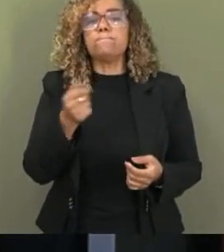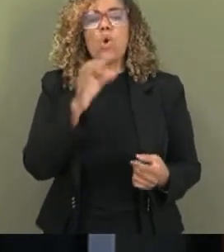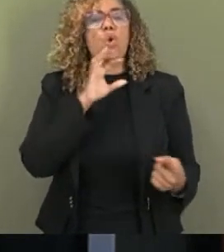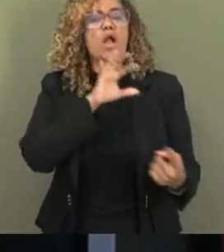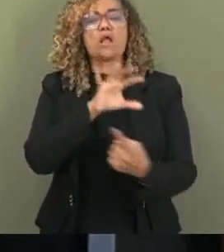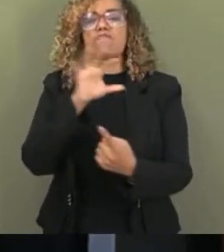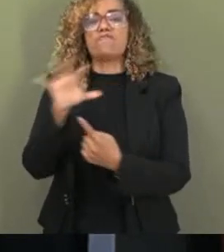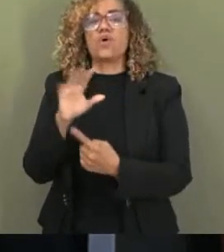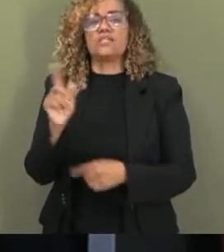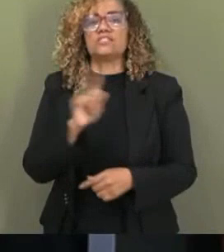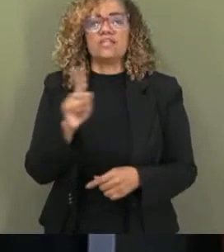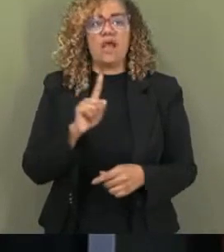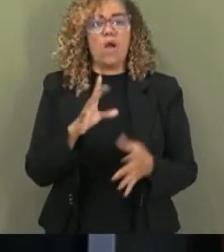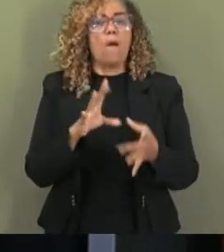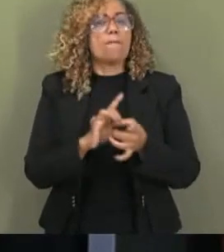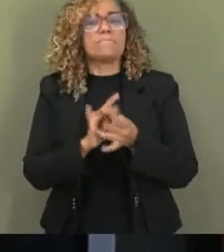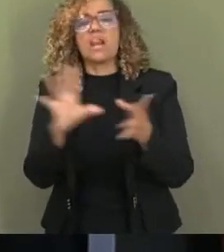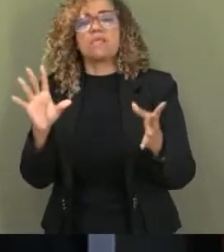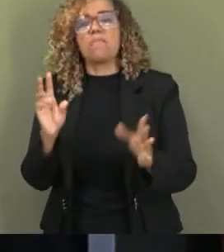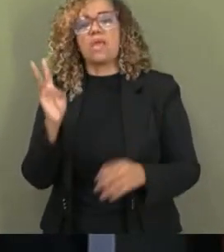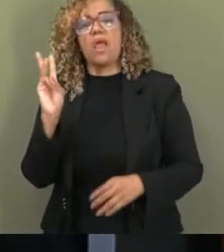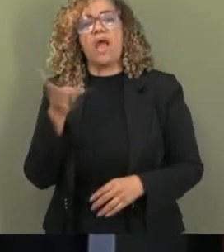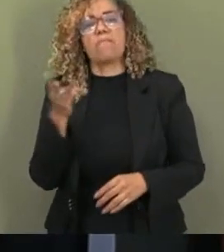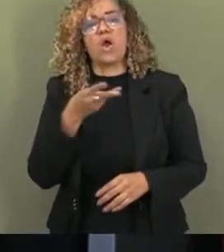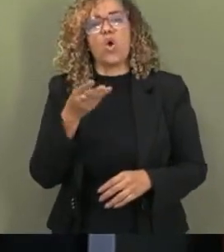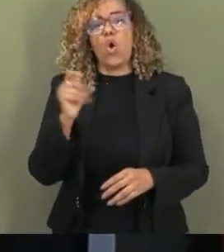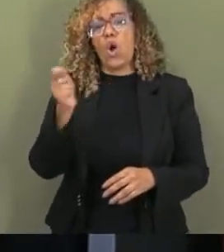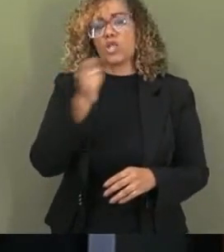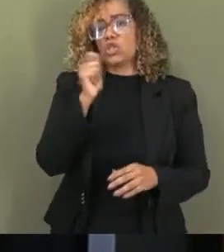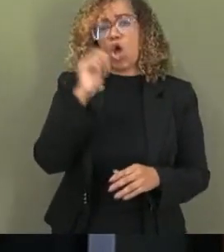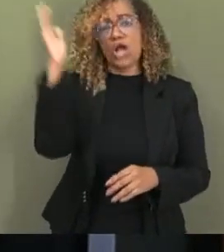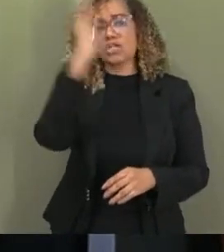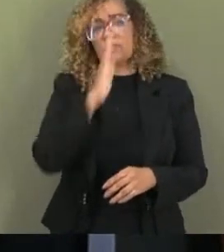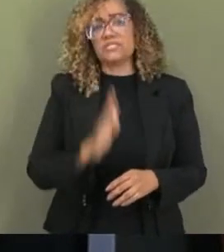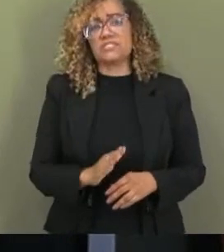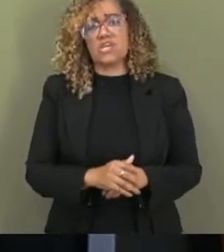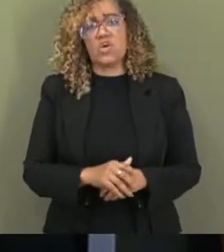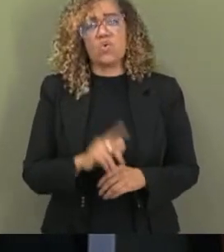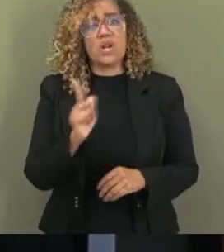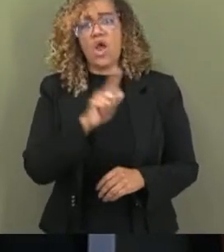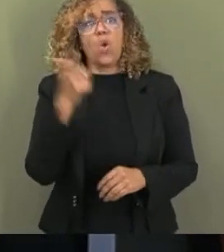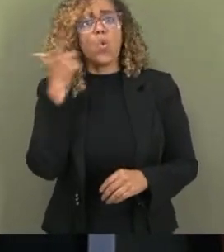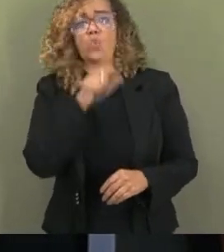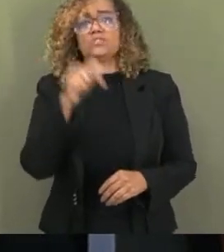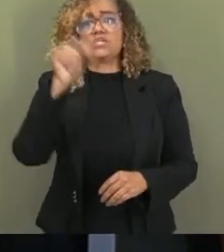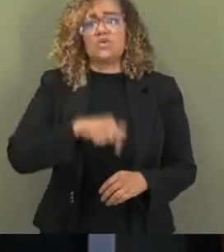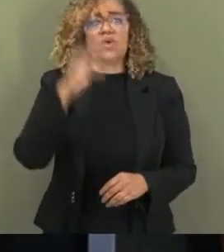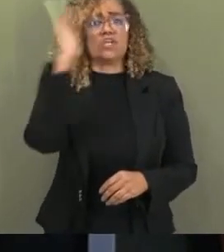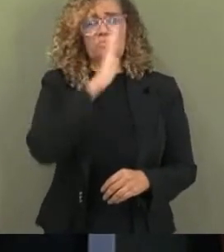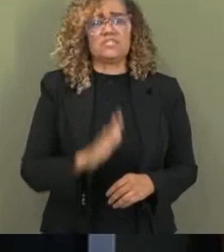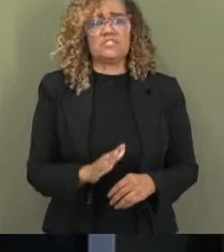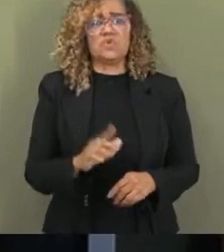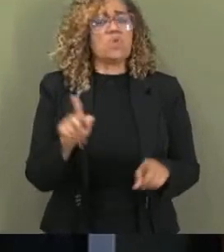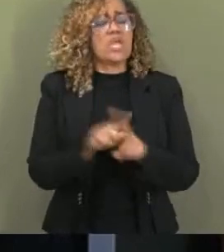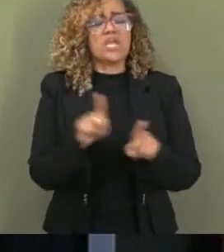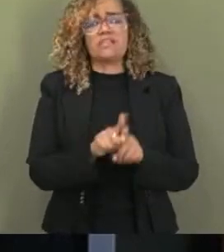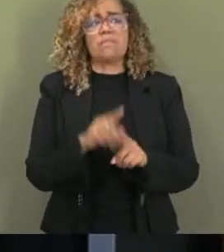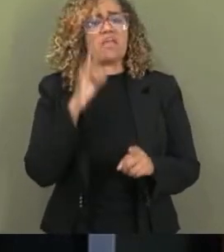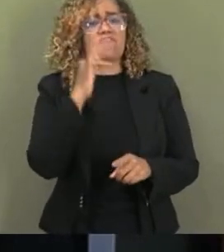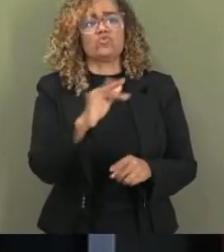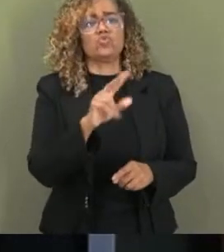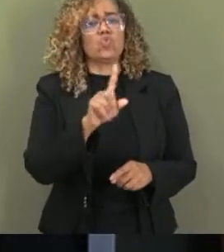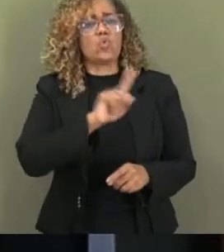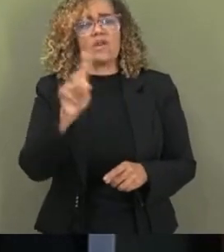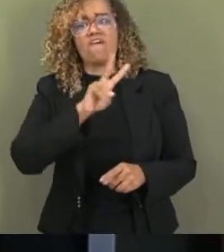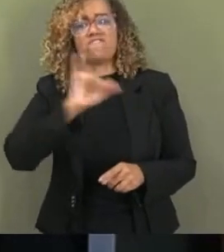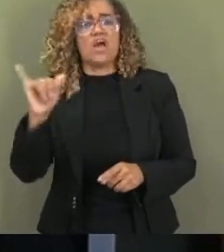para que se liberasse maconha, droga no Brasil. Não conseguiram aqui. E não conseguirão, porque é